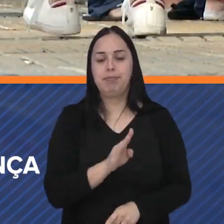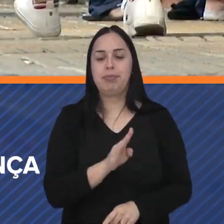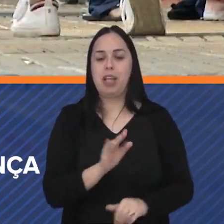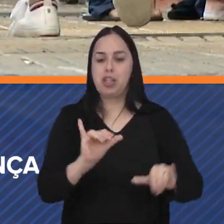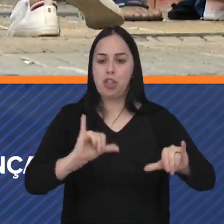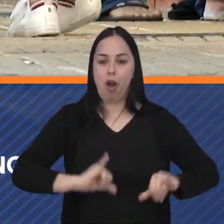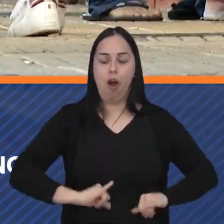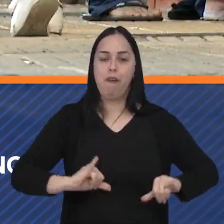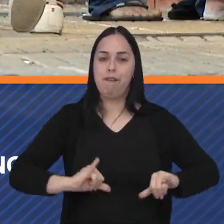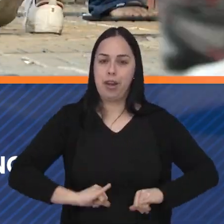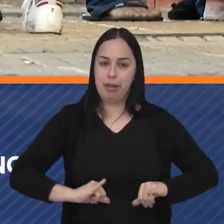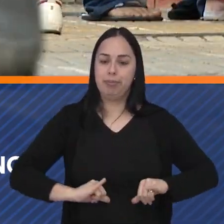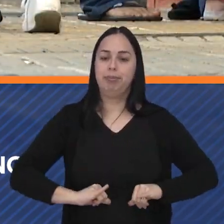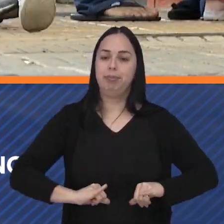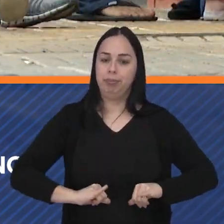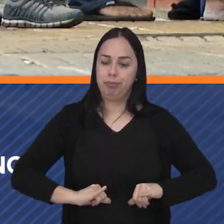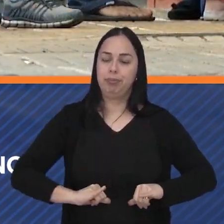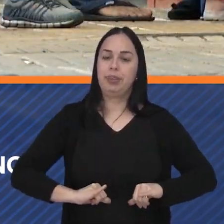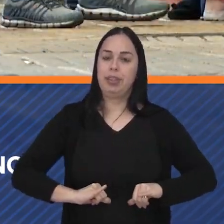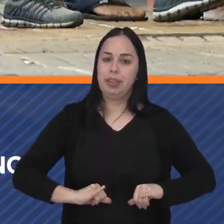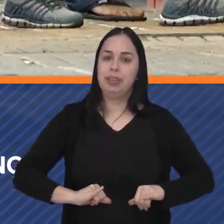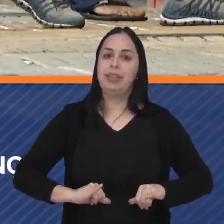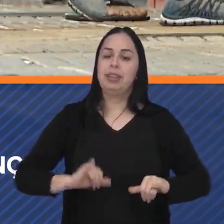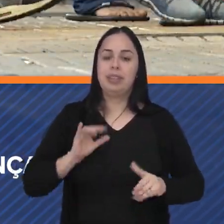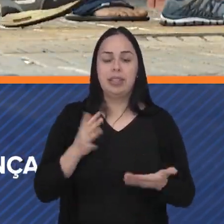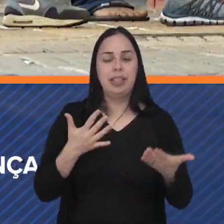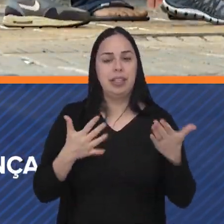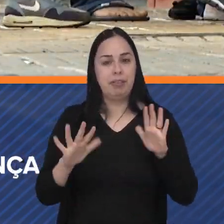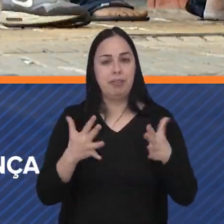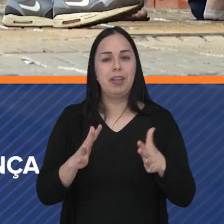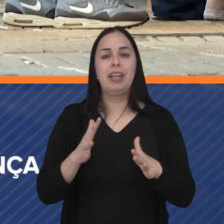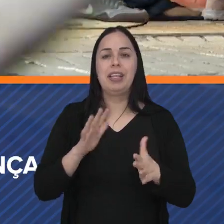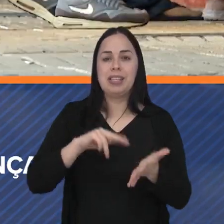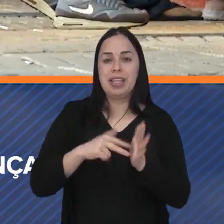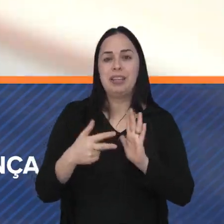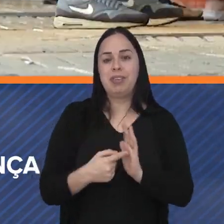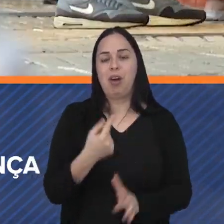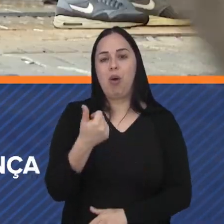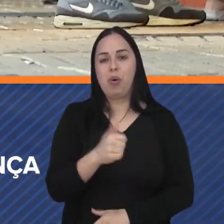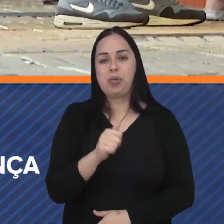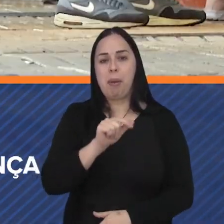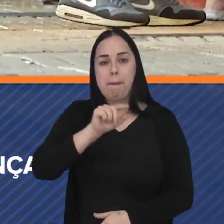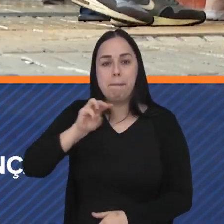5,8% da população brasileira sofrem da doença. O número é o equivalente a